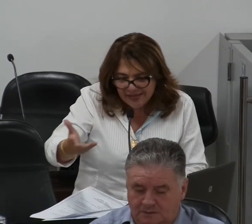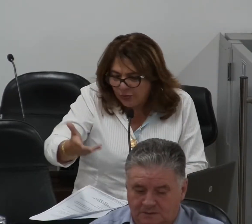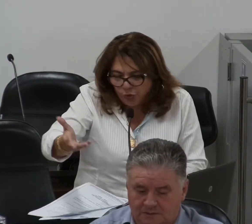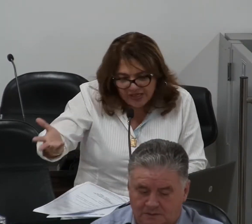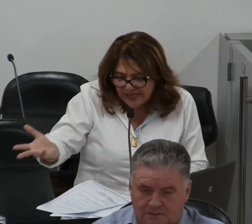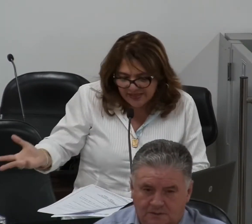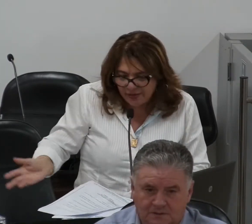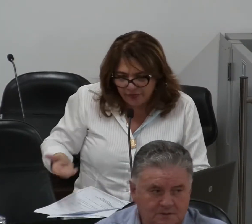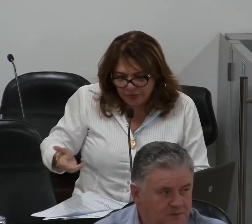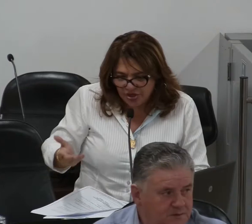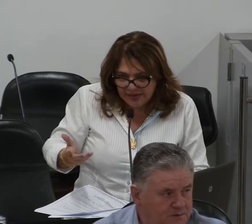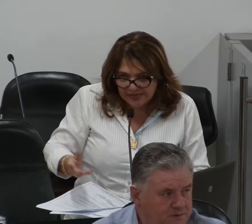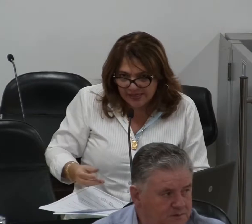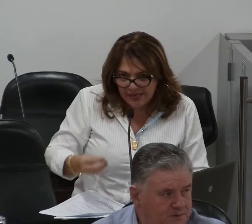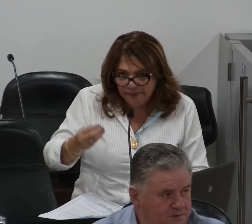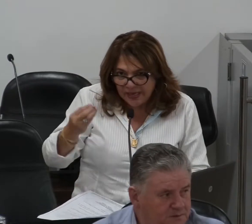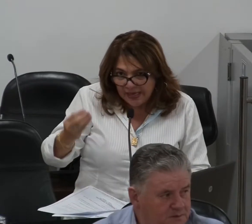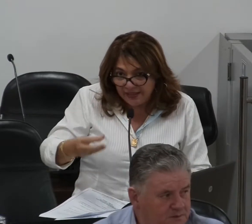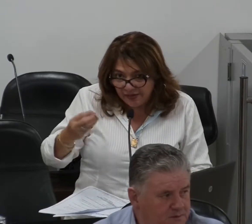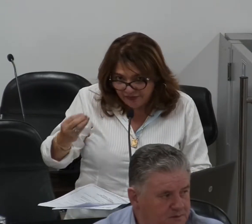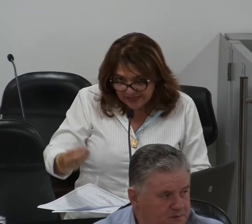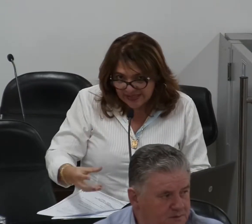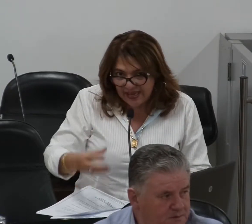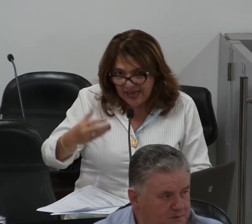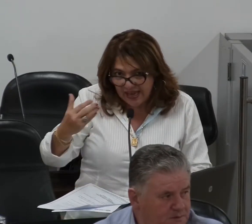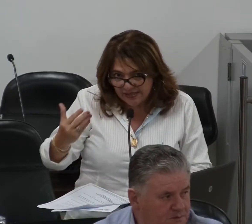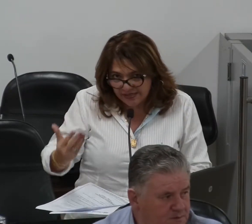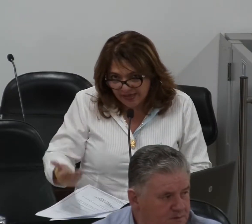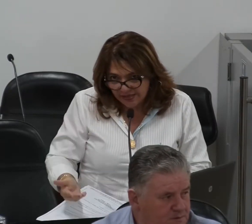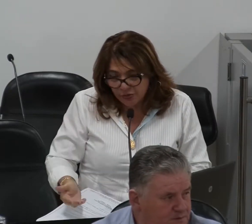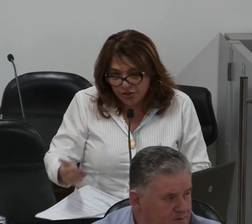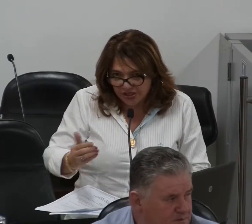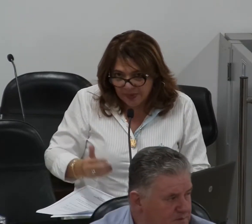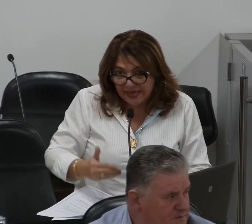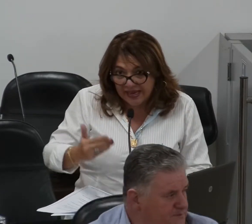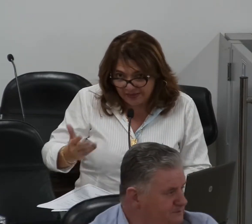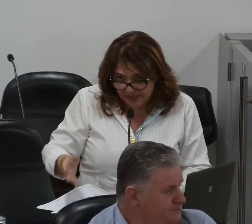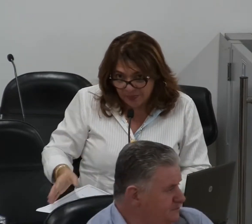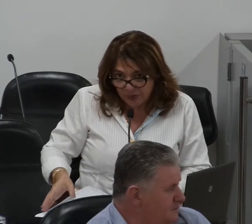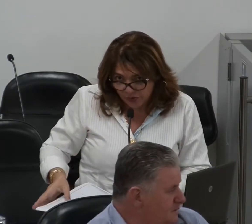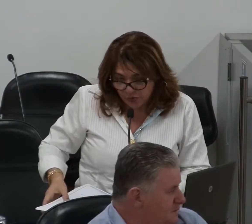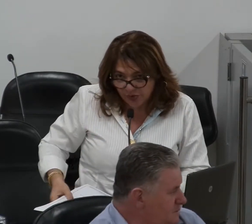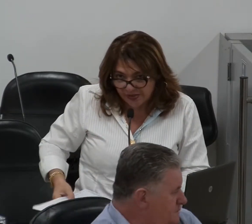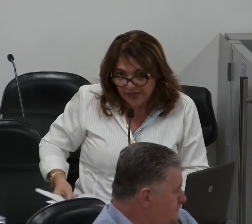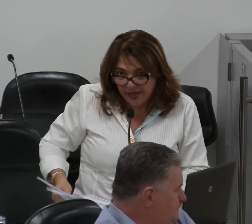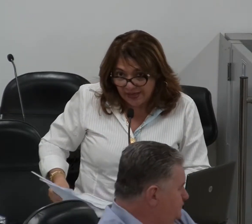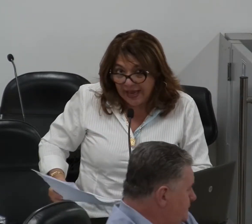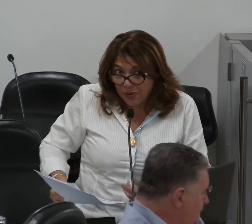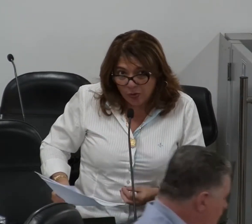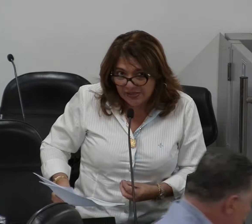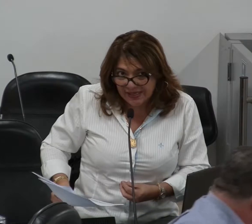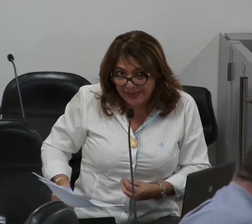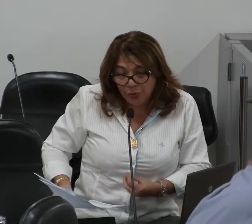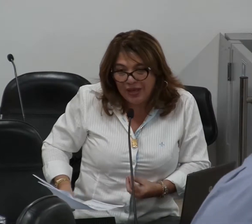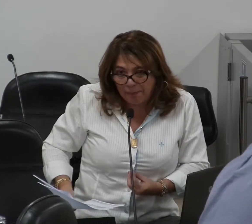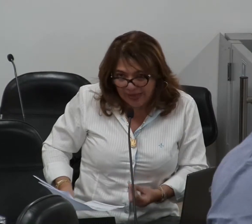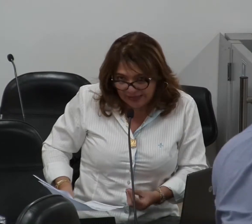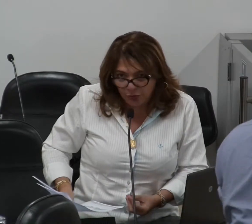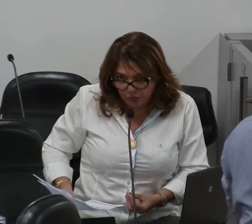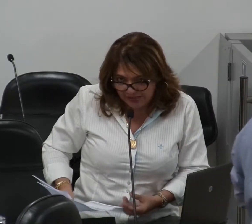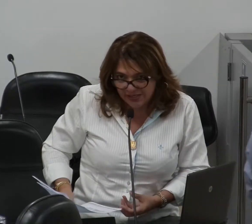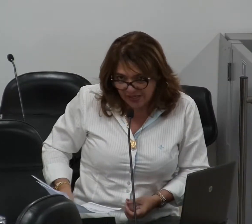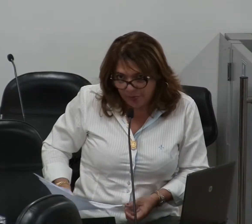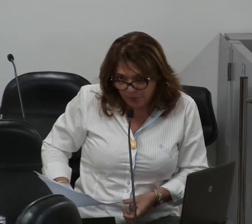essa autorização, vamos chamar assim, de fazer as cirurgias bariátricas pelo SUS. É uma coisa que não